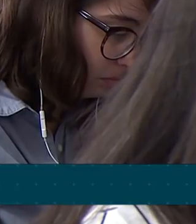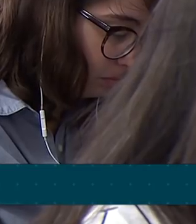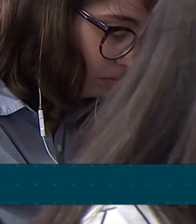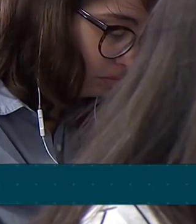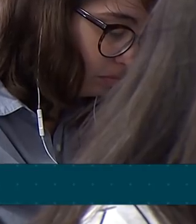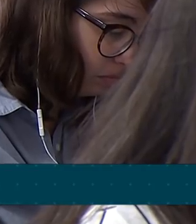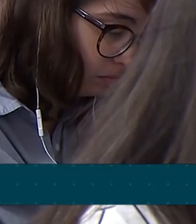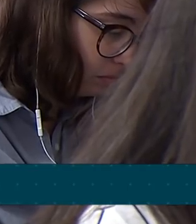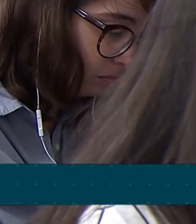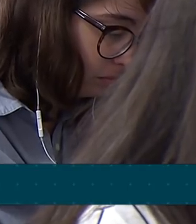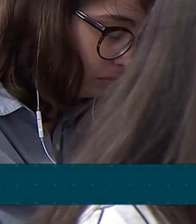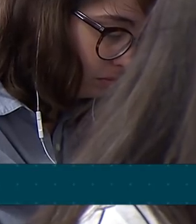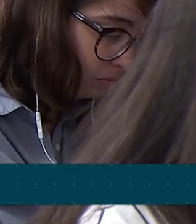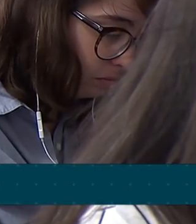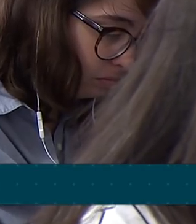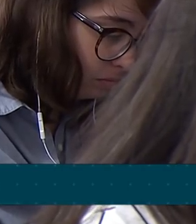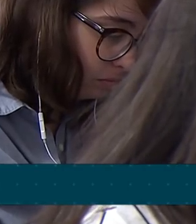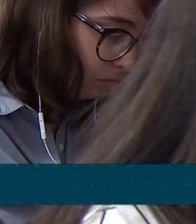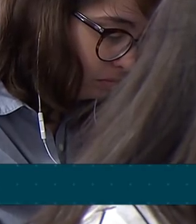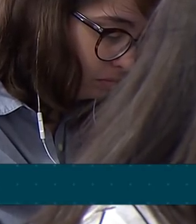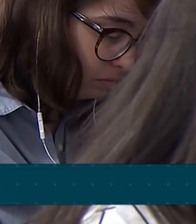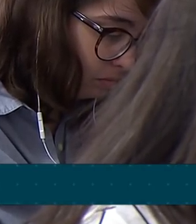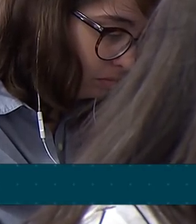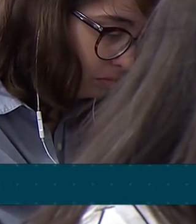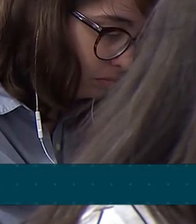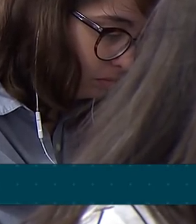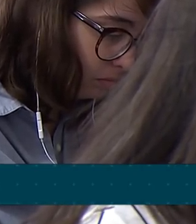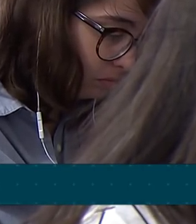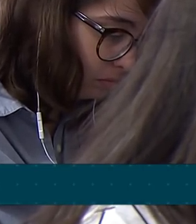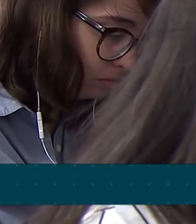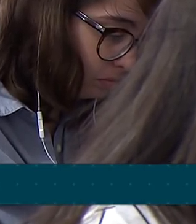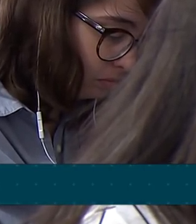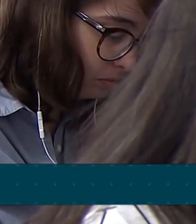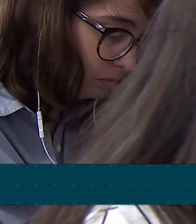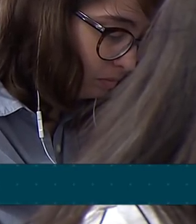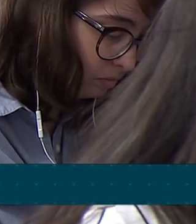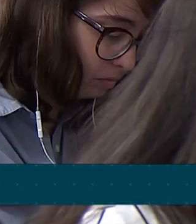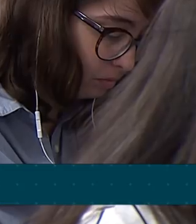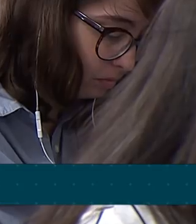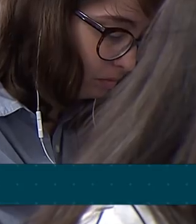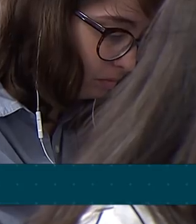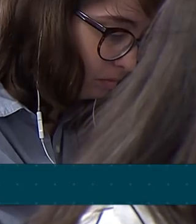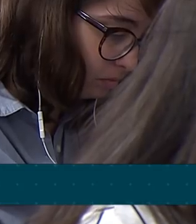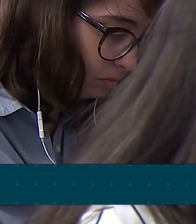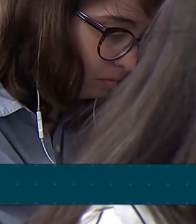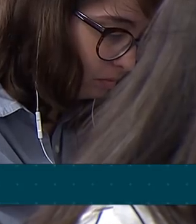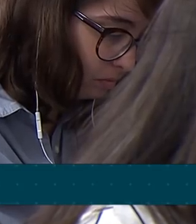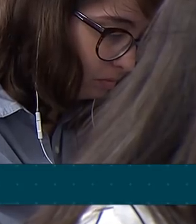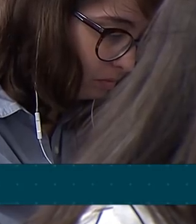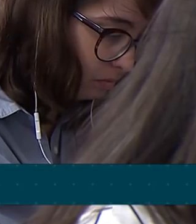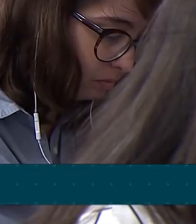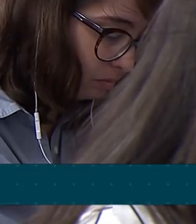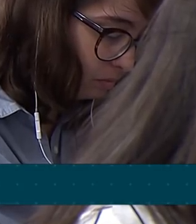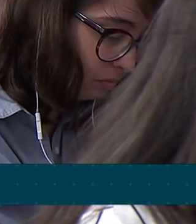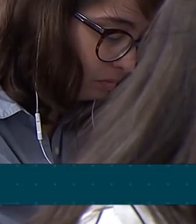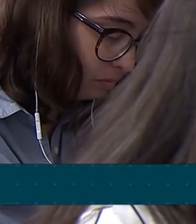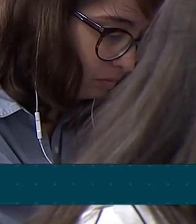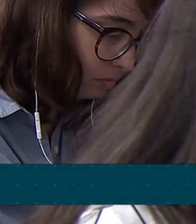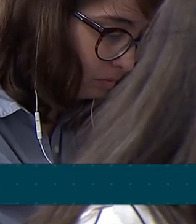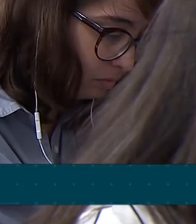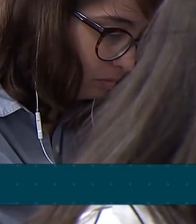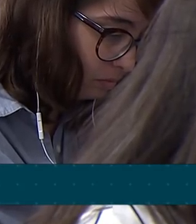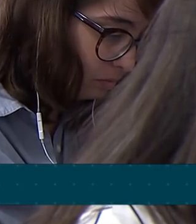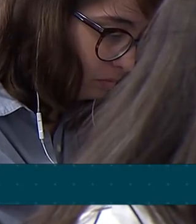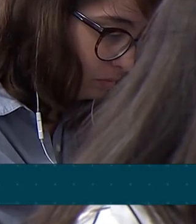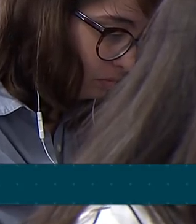que seria feito por eles os parlamentares é não ficou claro e ele inclusive disse que só passou por comissões mas na verdade passou